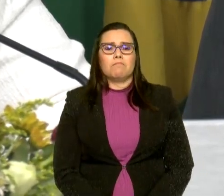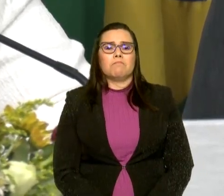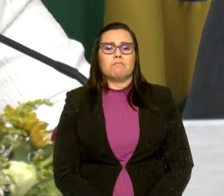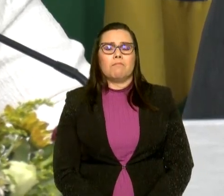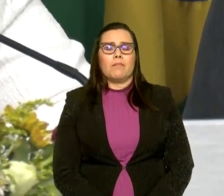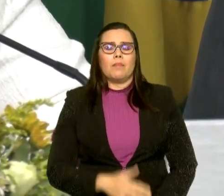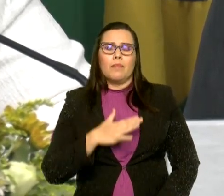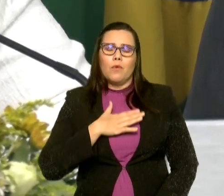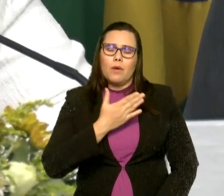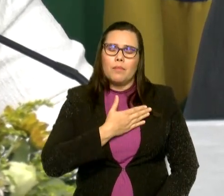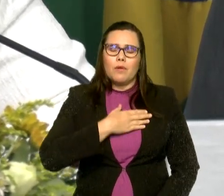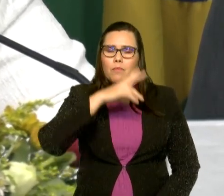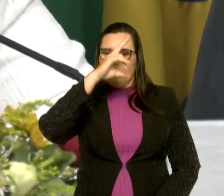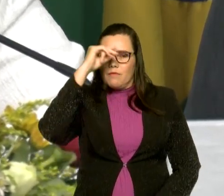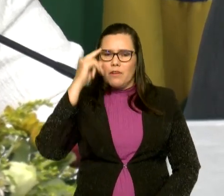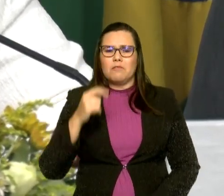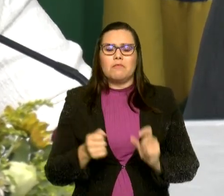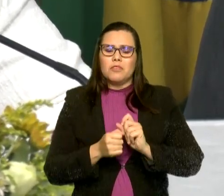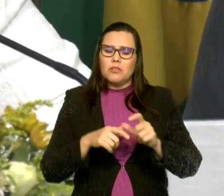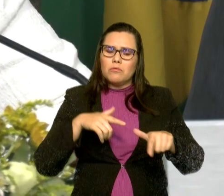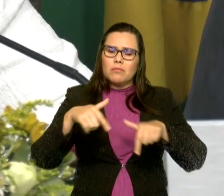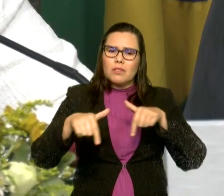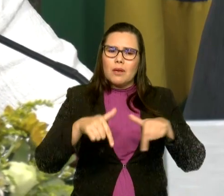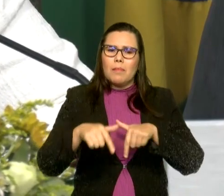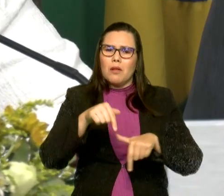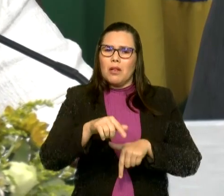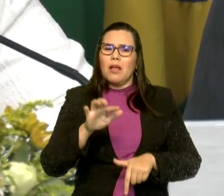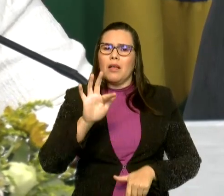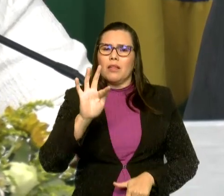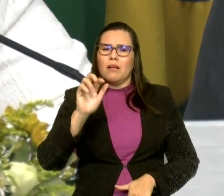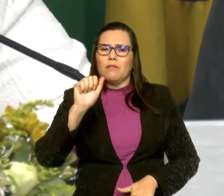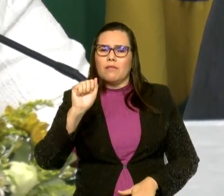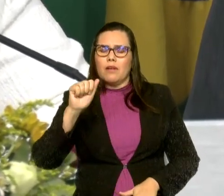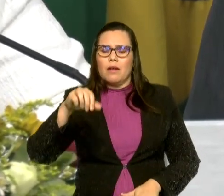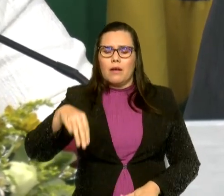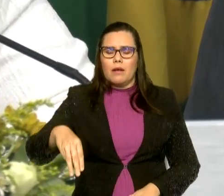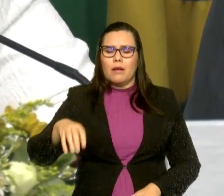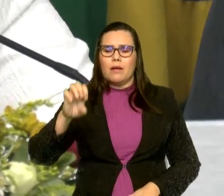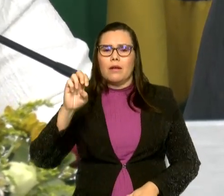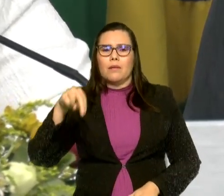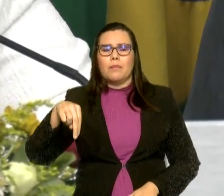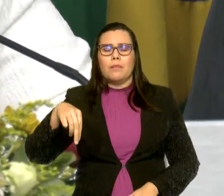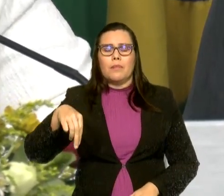daquela instituição e que tem muito orgulhado os prefeitos do Maranhão, Ivo Rezende.